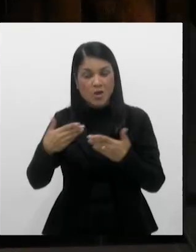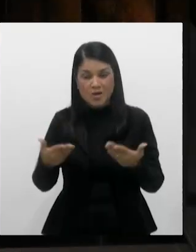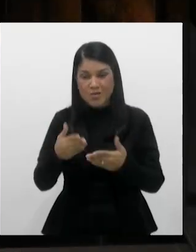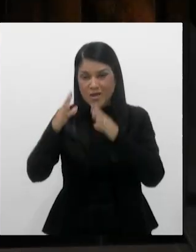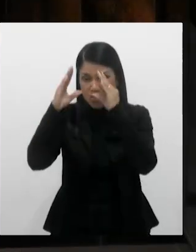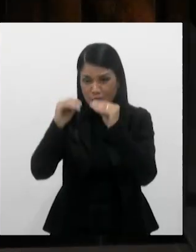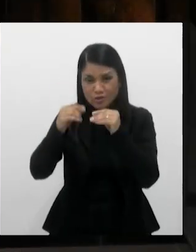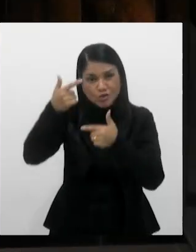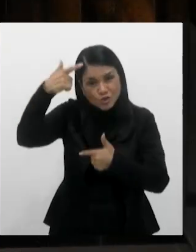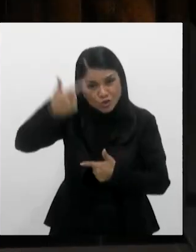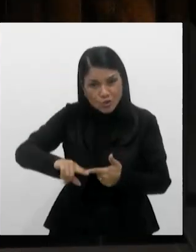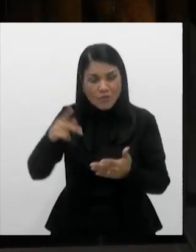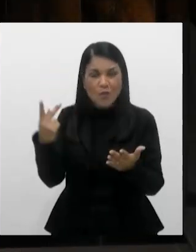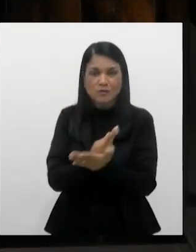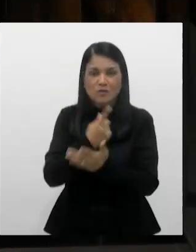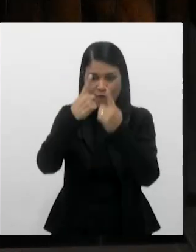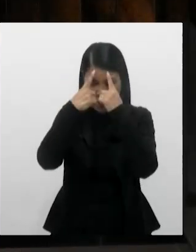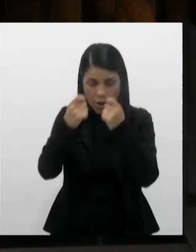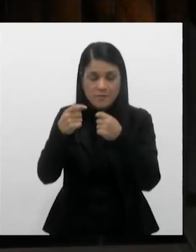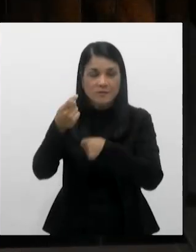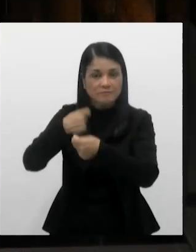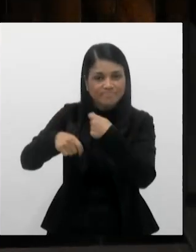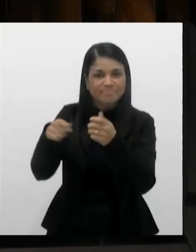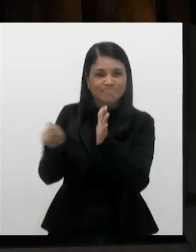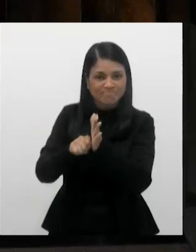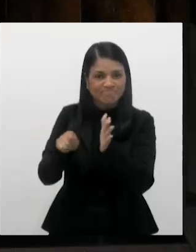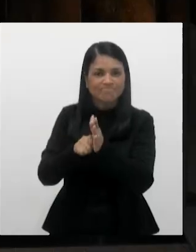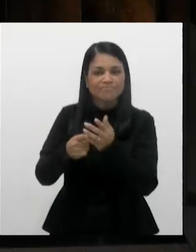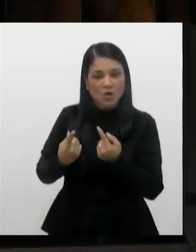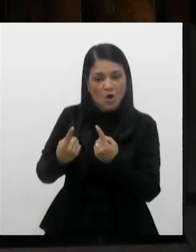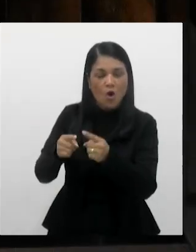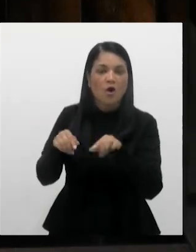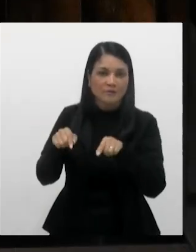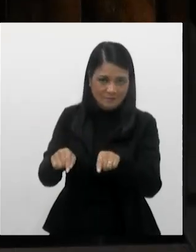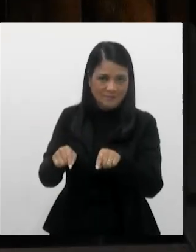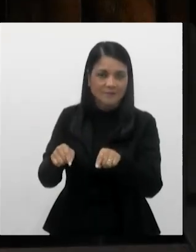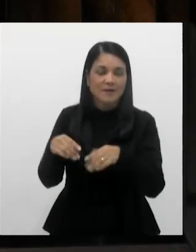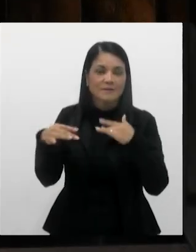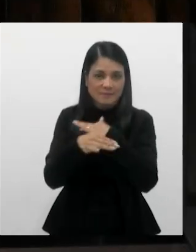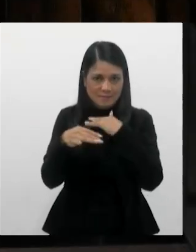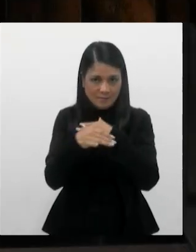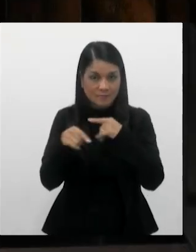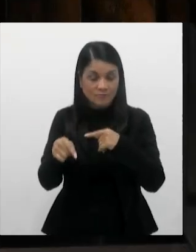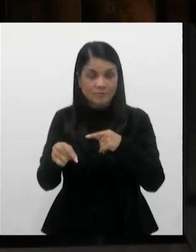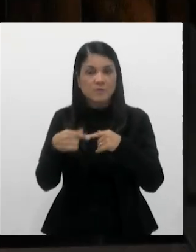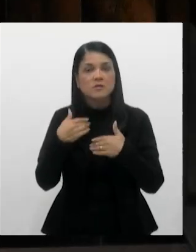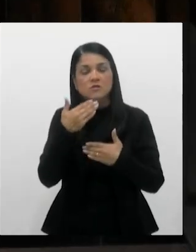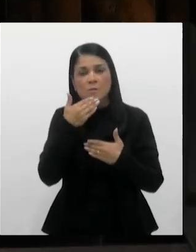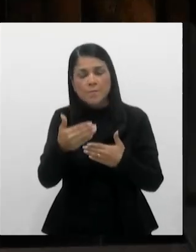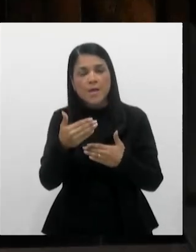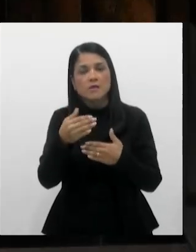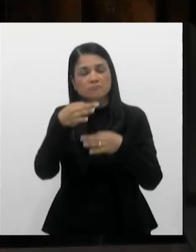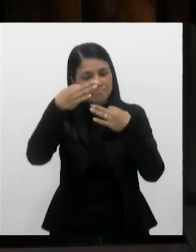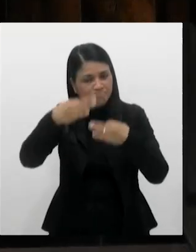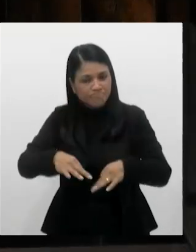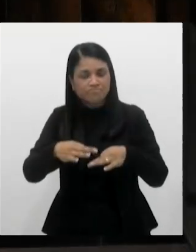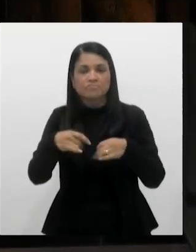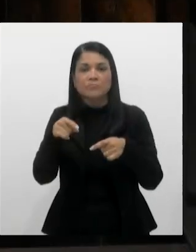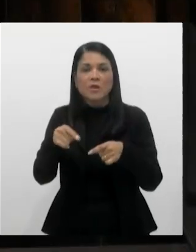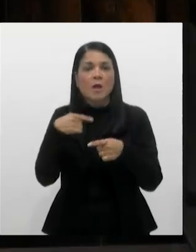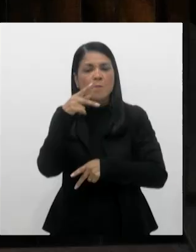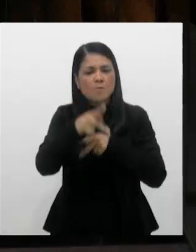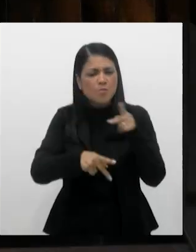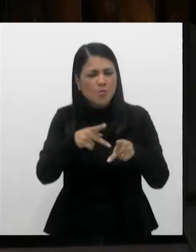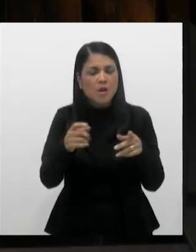gabinete também esse pedido de reforço, e a gente pede celeridade nessa questão, porque a população